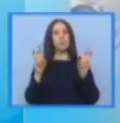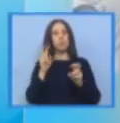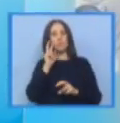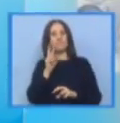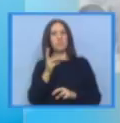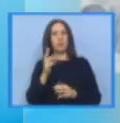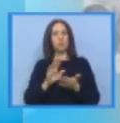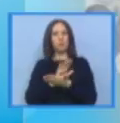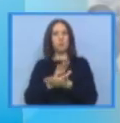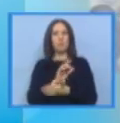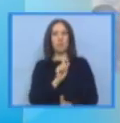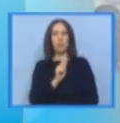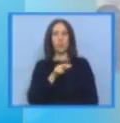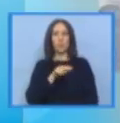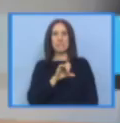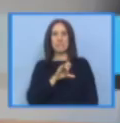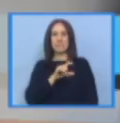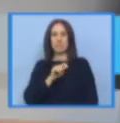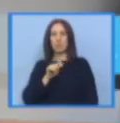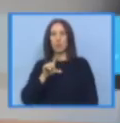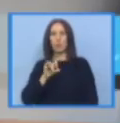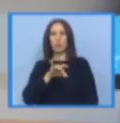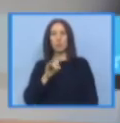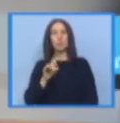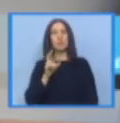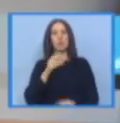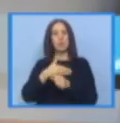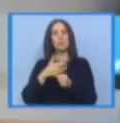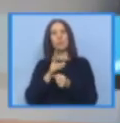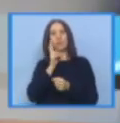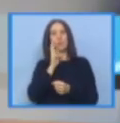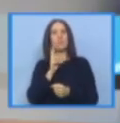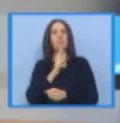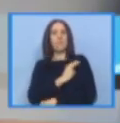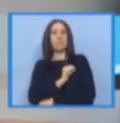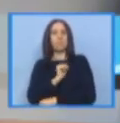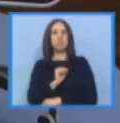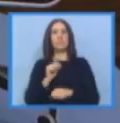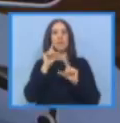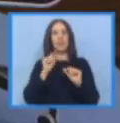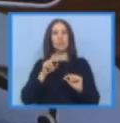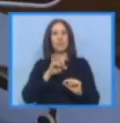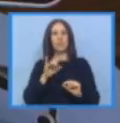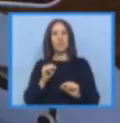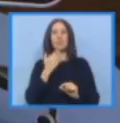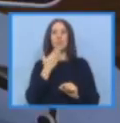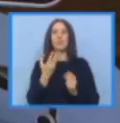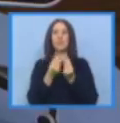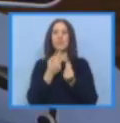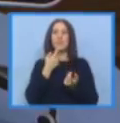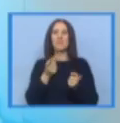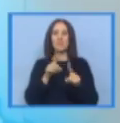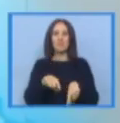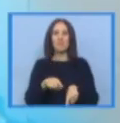hoje com a jornalista Eunice Lourenço, chefe de redação na Rádio Renascença. Muito boa tarde, obrigado por estar connosco uma vez mais.